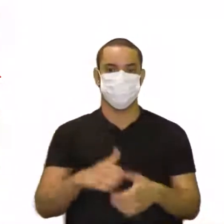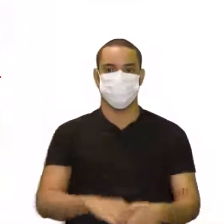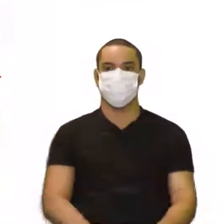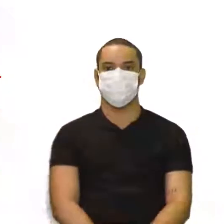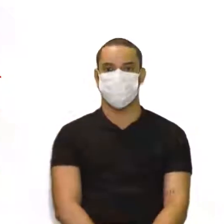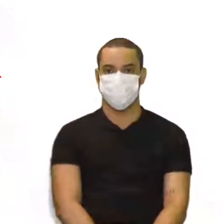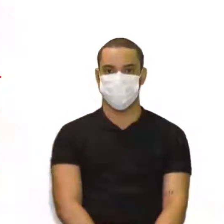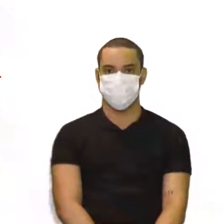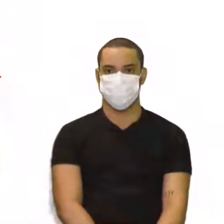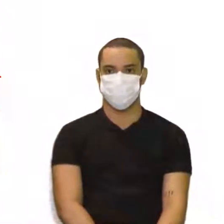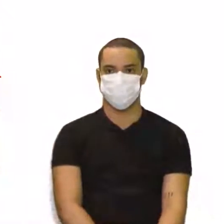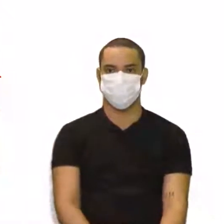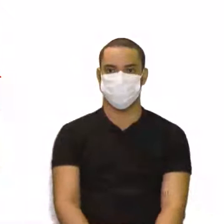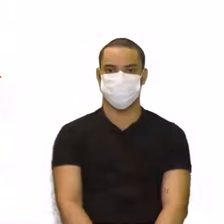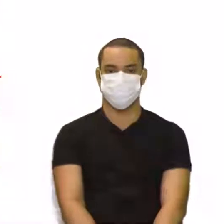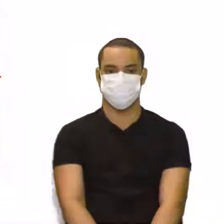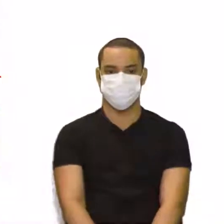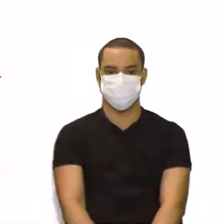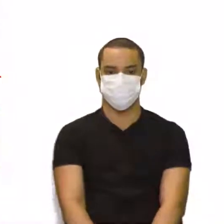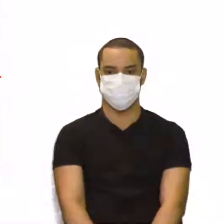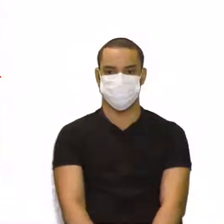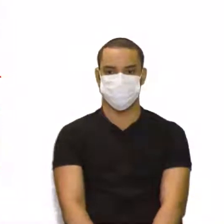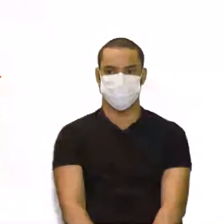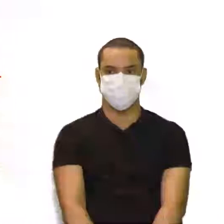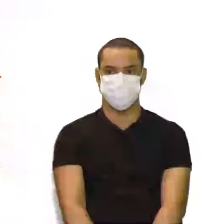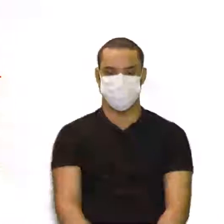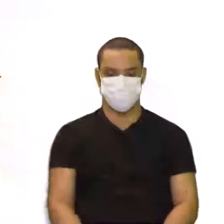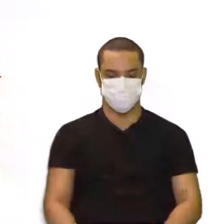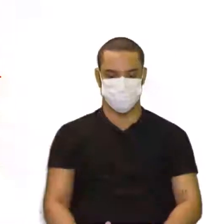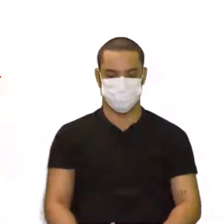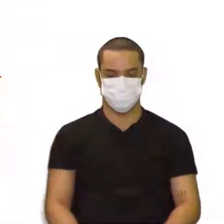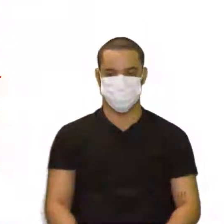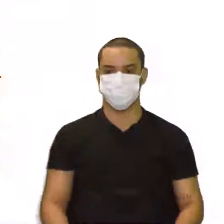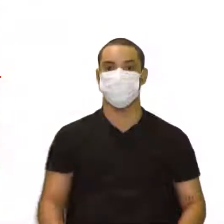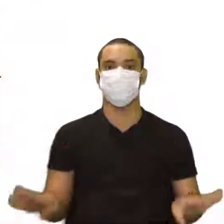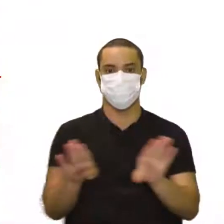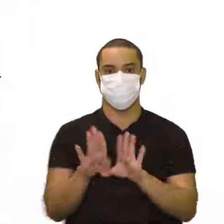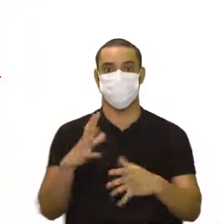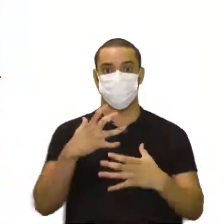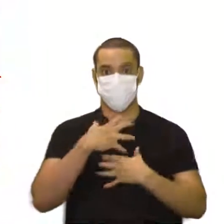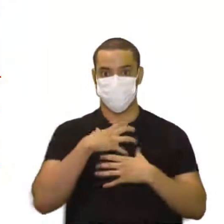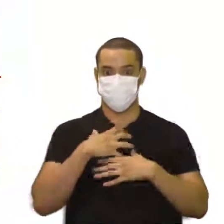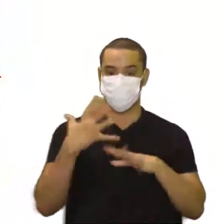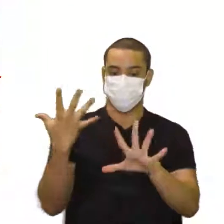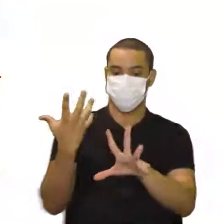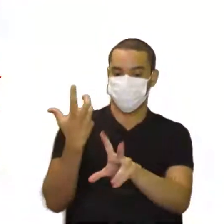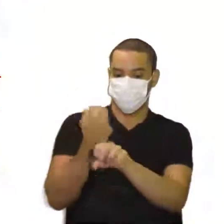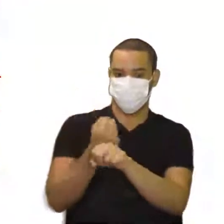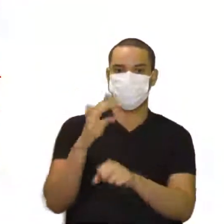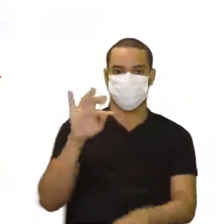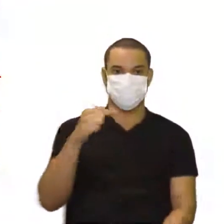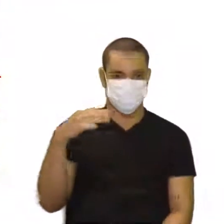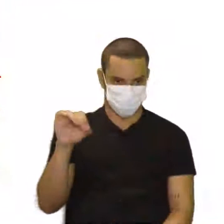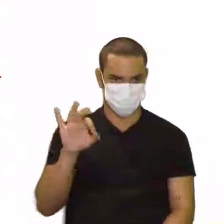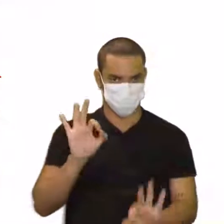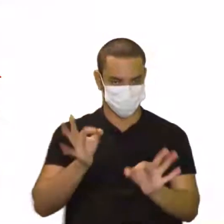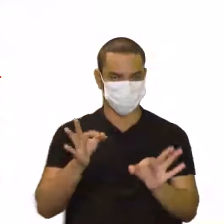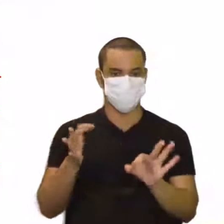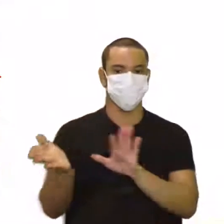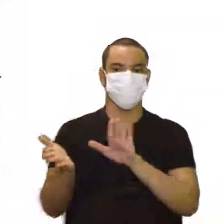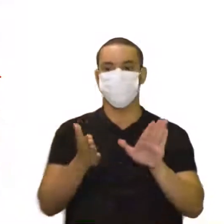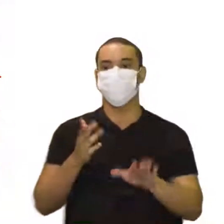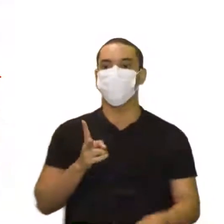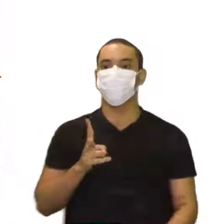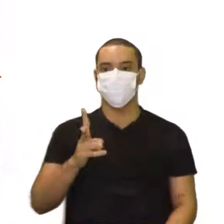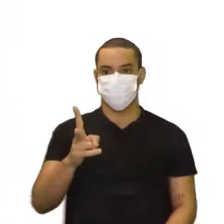induzida. Então aqui, pessoal, uma forma de induzir tensão, certo? E vamos continuar com o